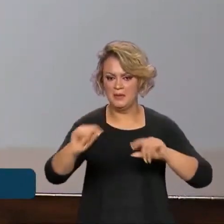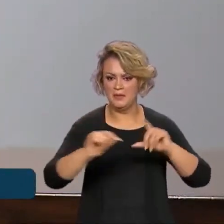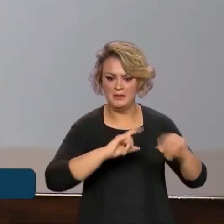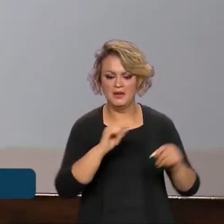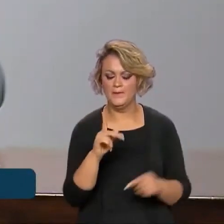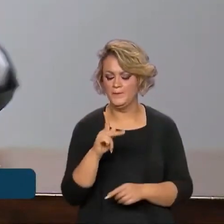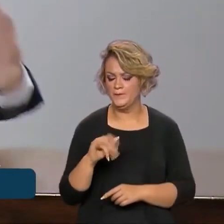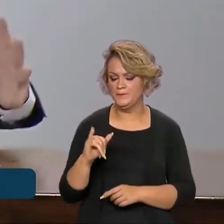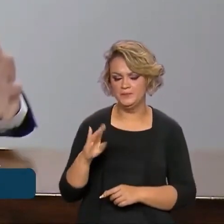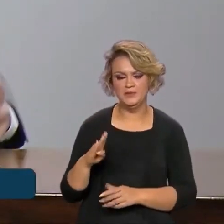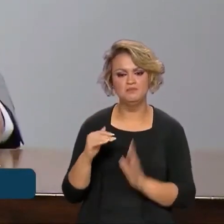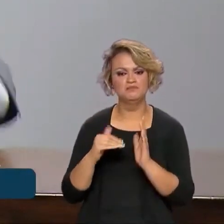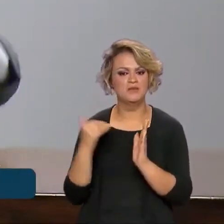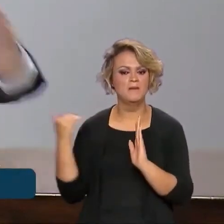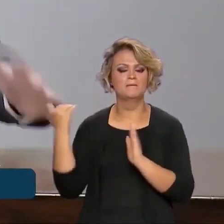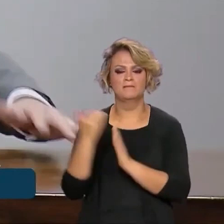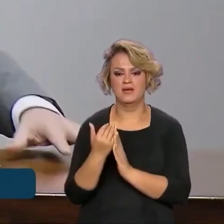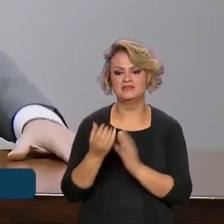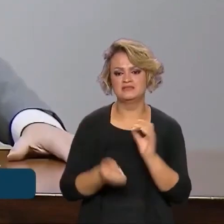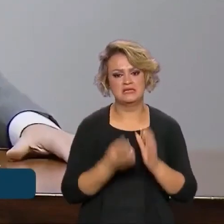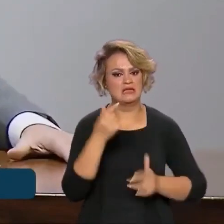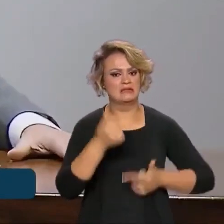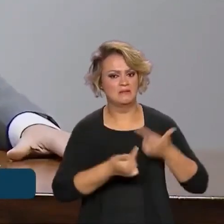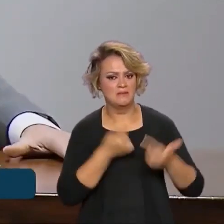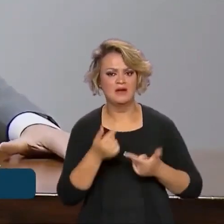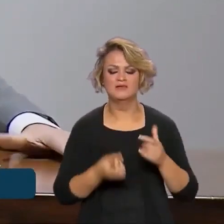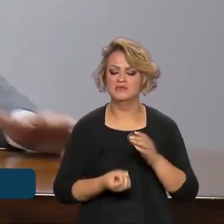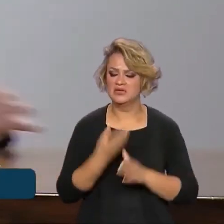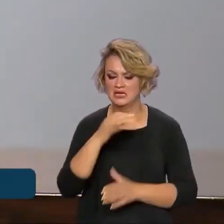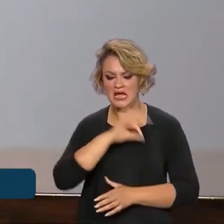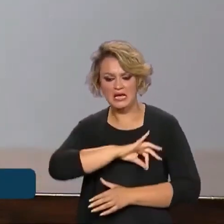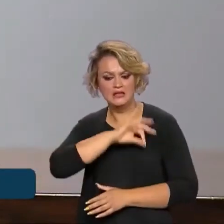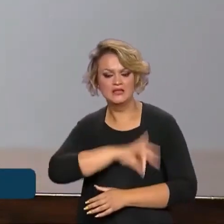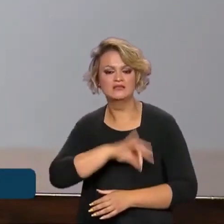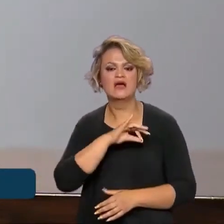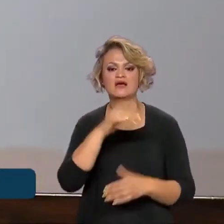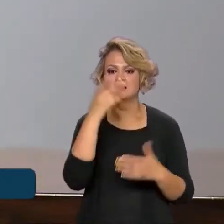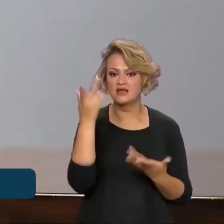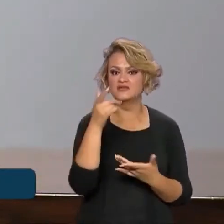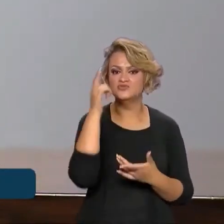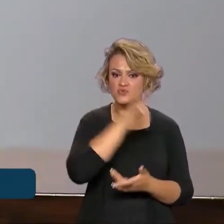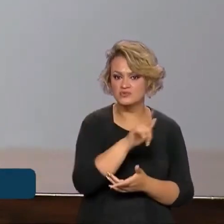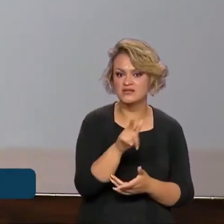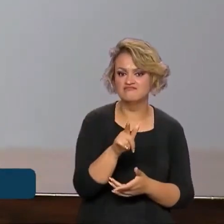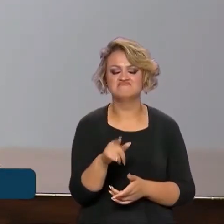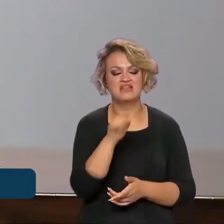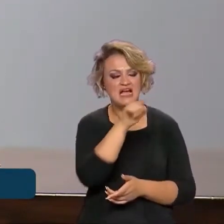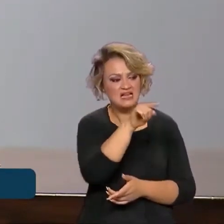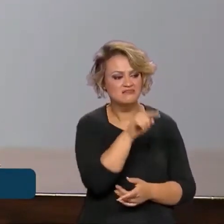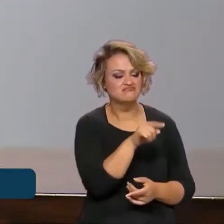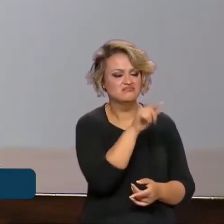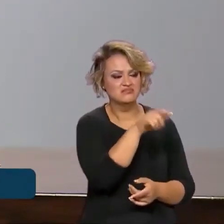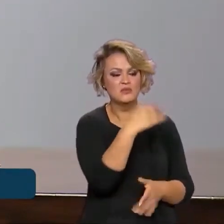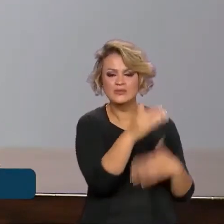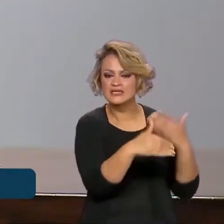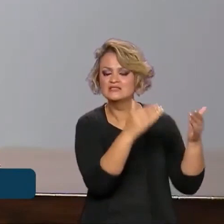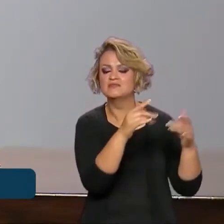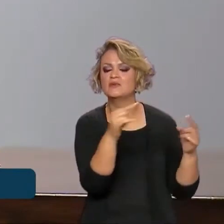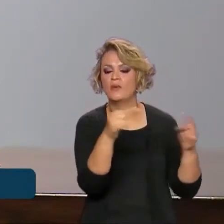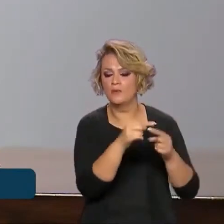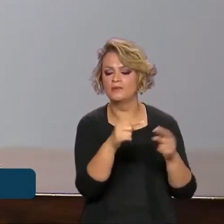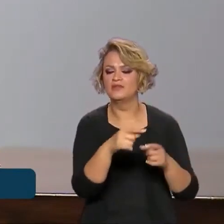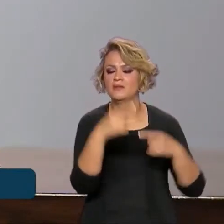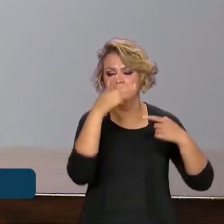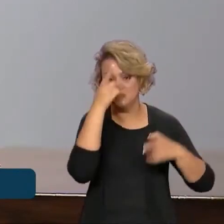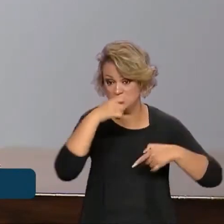o PIB, de gerar emprego, de gerar renda, para que a gente possa ser compatível, o crescimento seja compatível